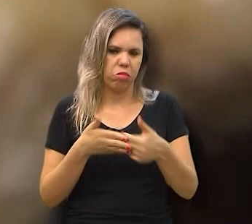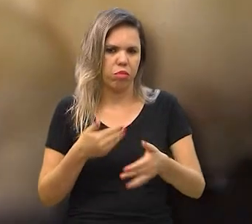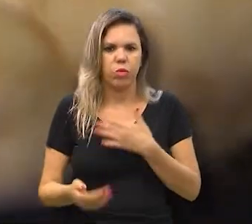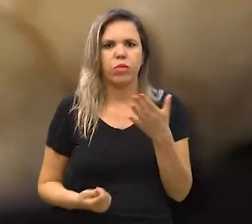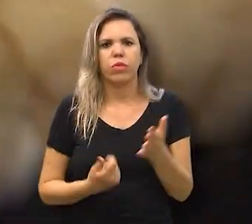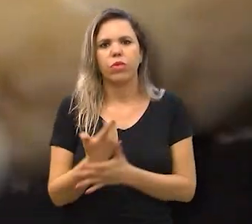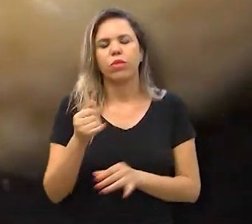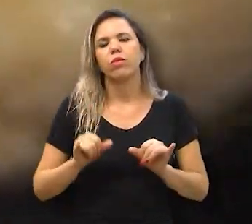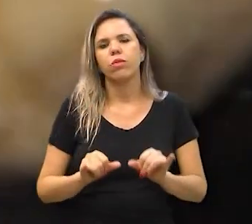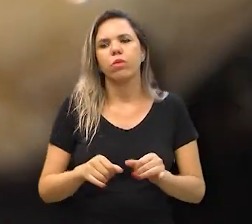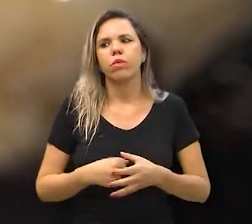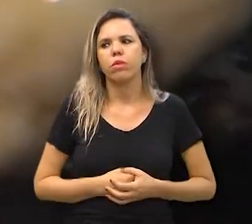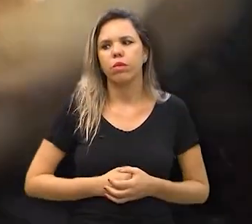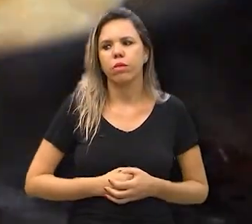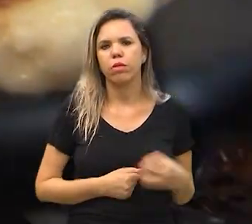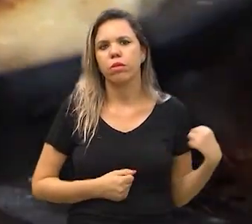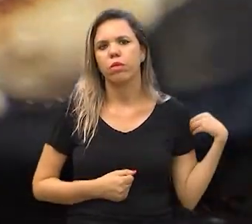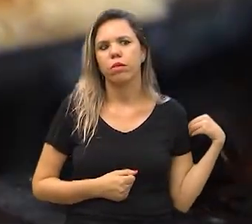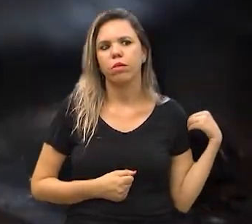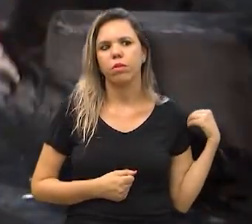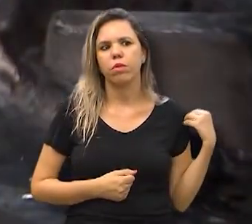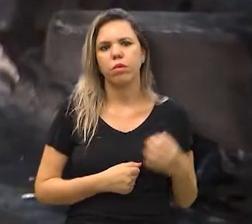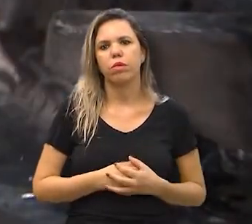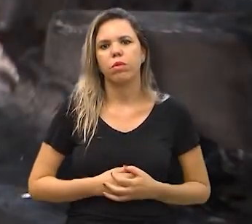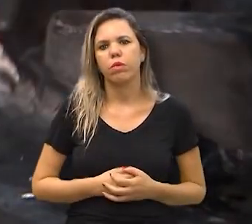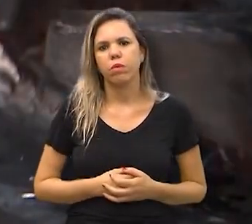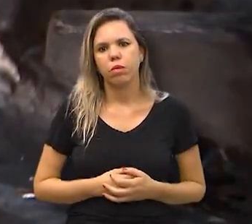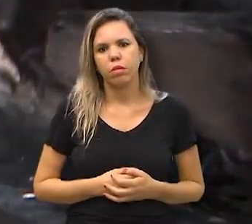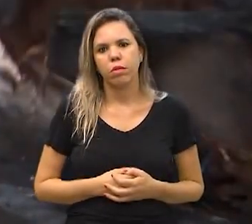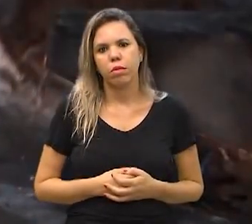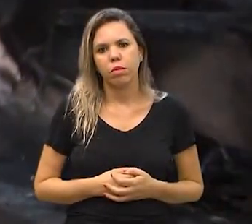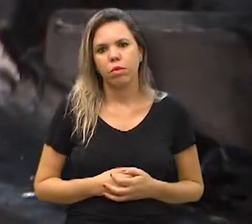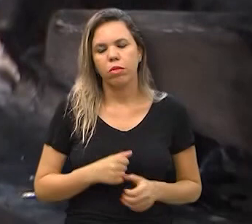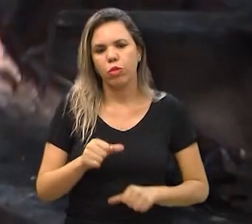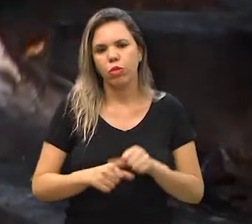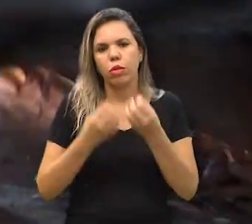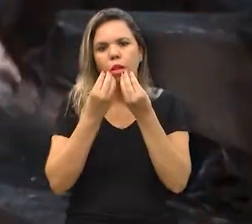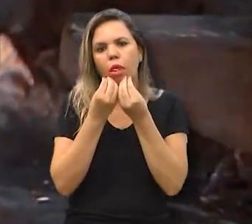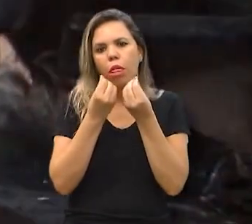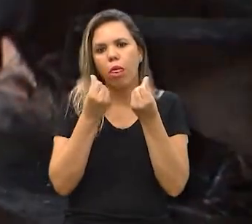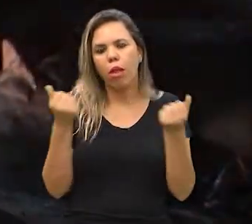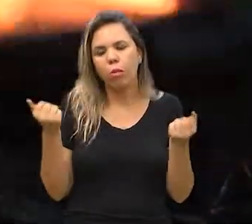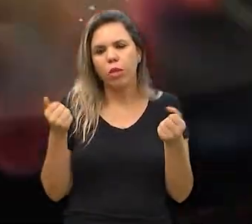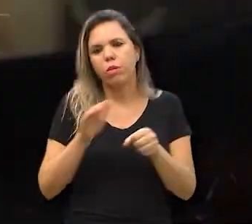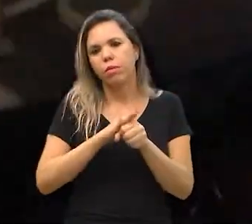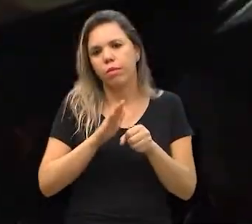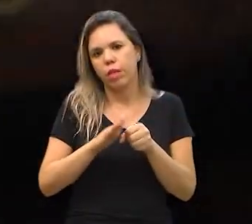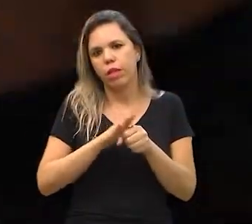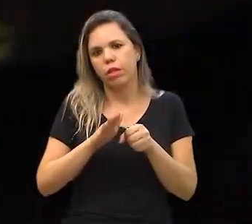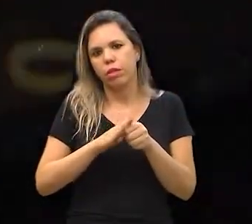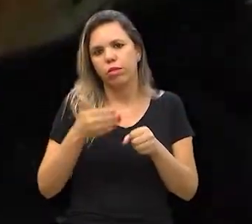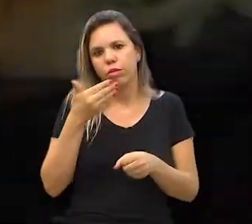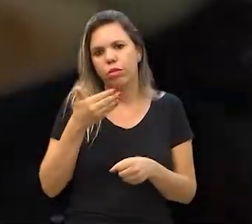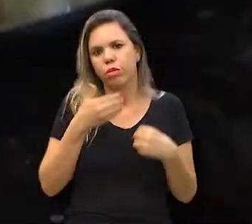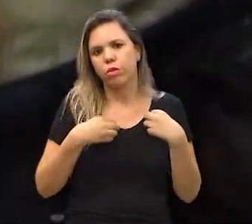Até mesmo aquele comprado no supermercado. Uma rotisserie. Então, e muda também o sabor. Pode ser de batata